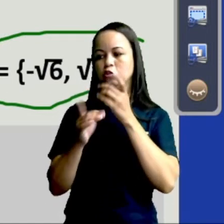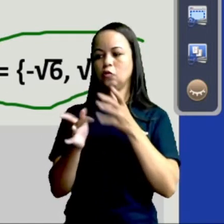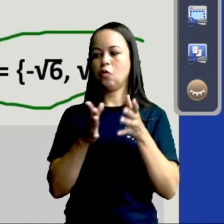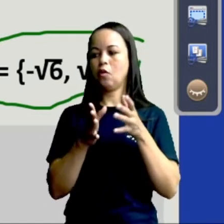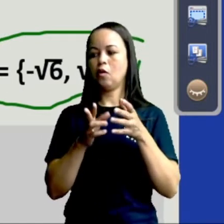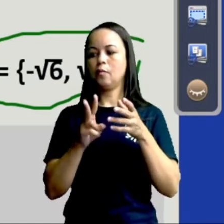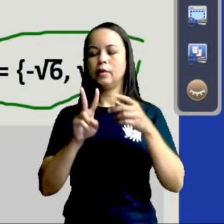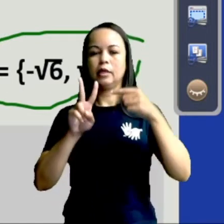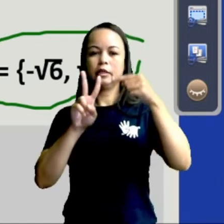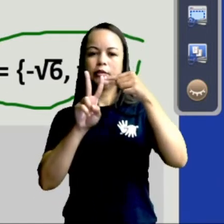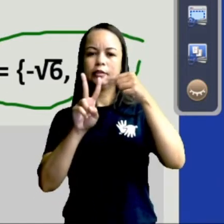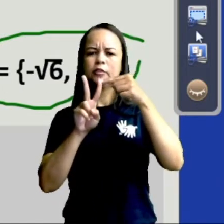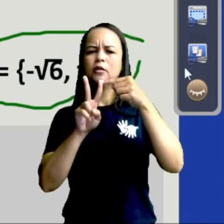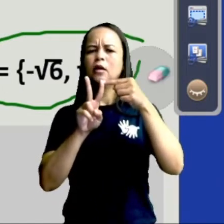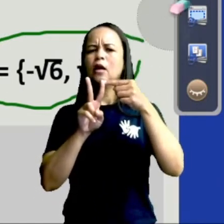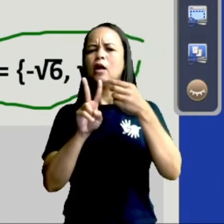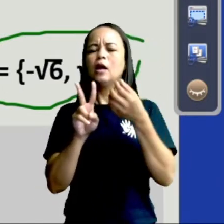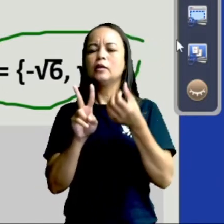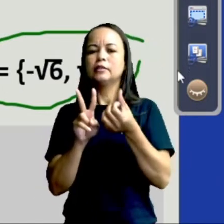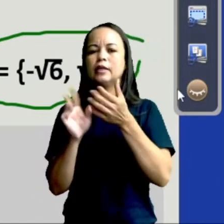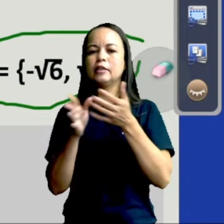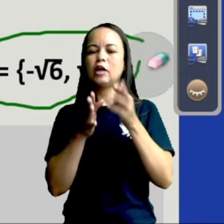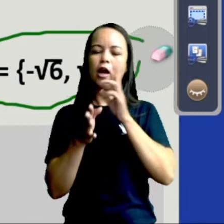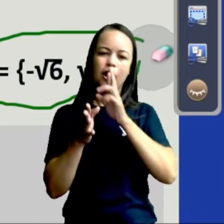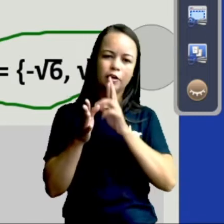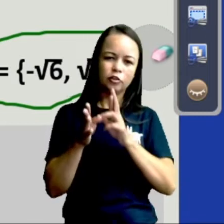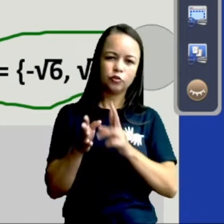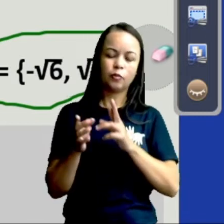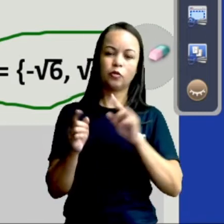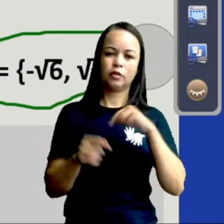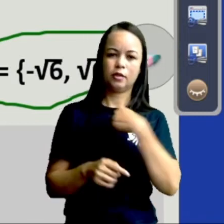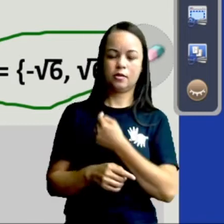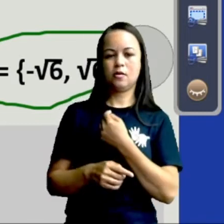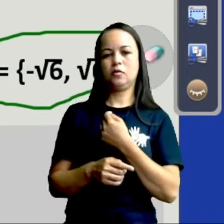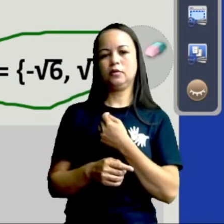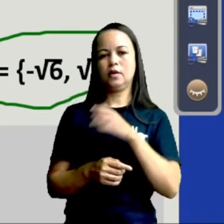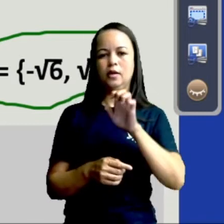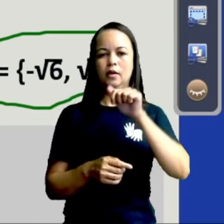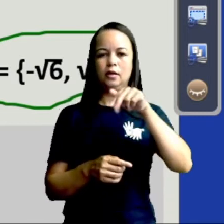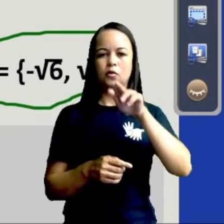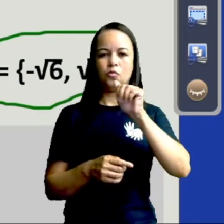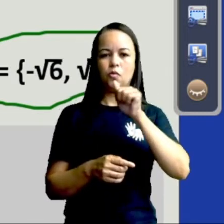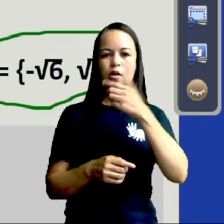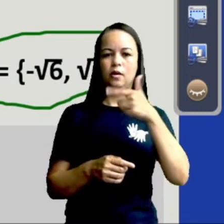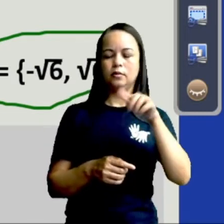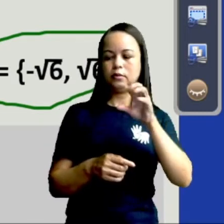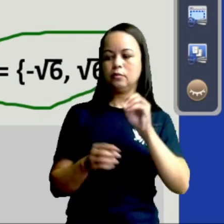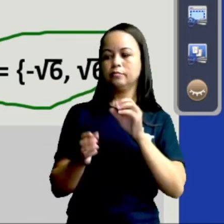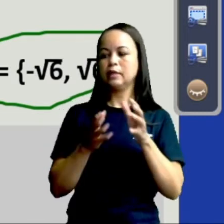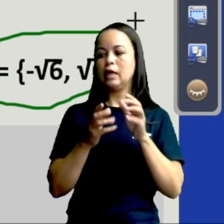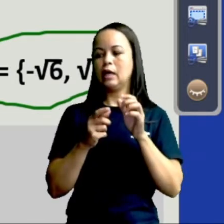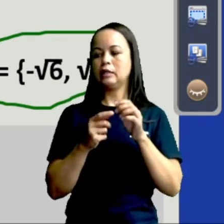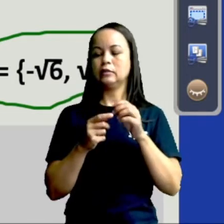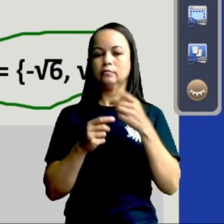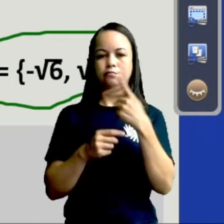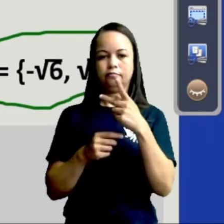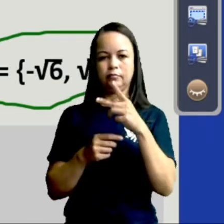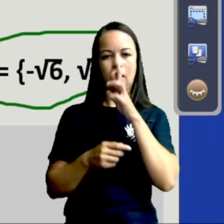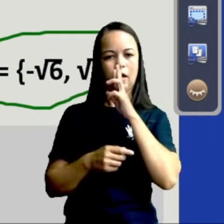tem um conjunto de solução, ou seja, a resposta da nossa equação. Esses são os valores de x